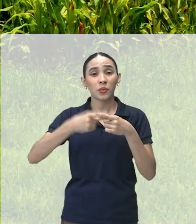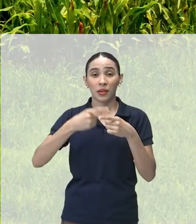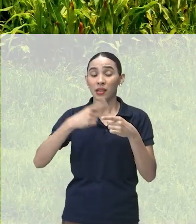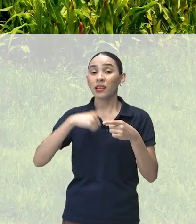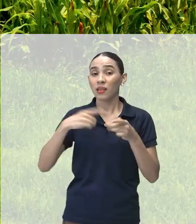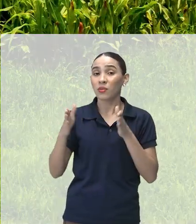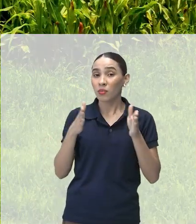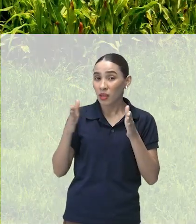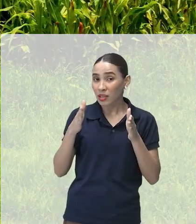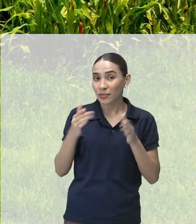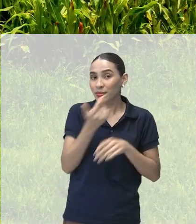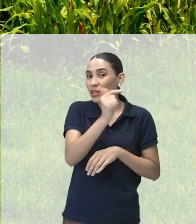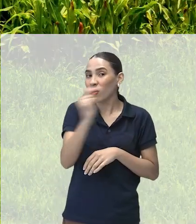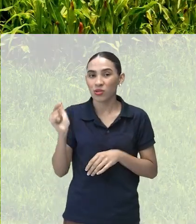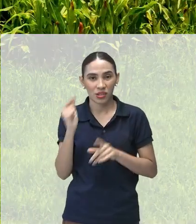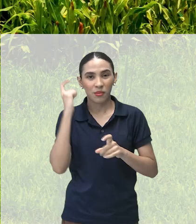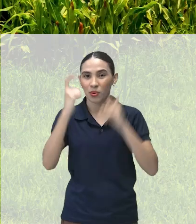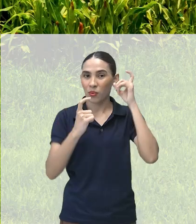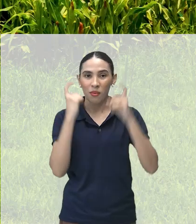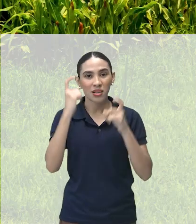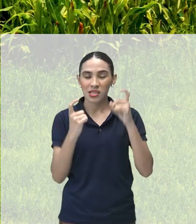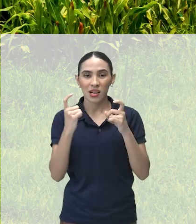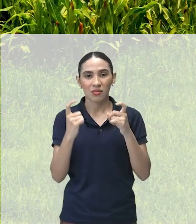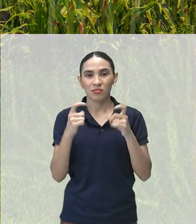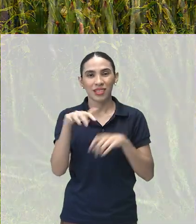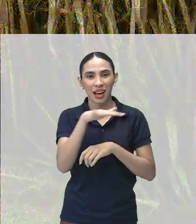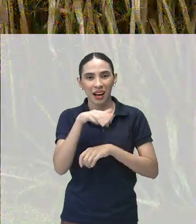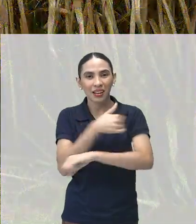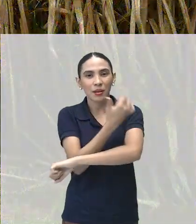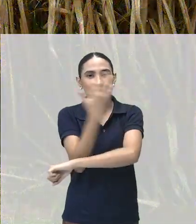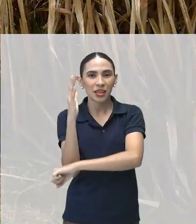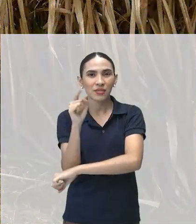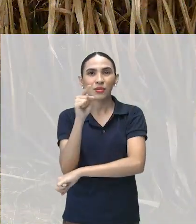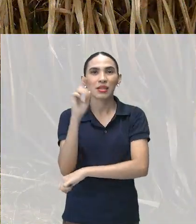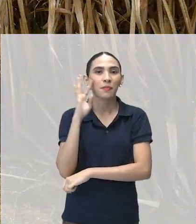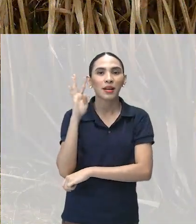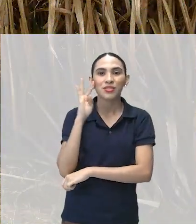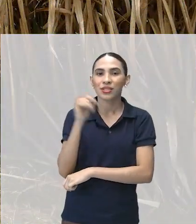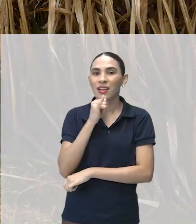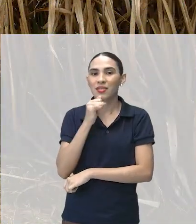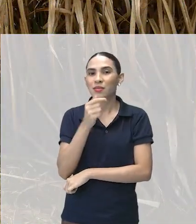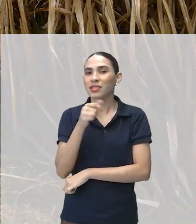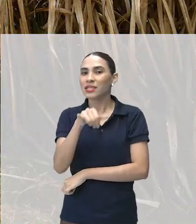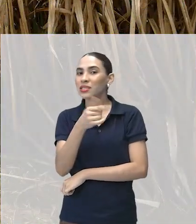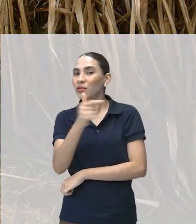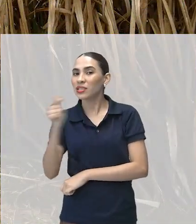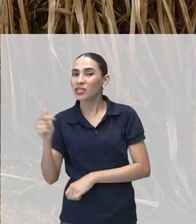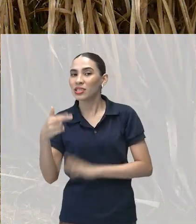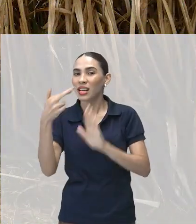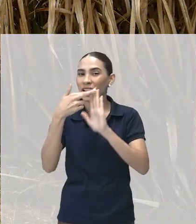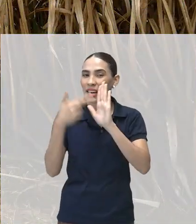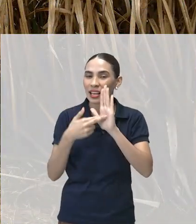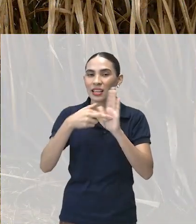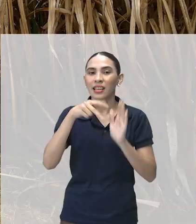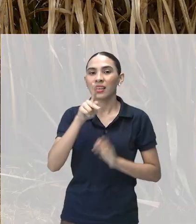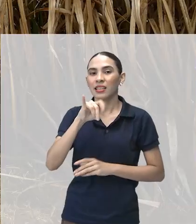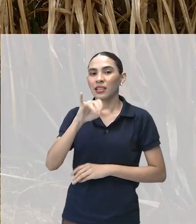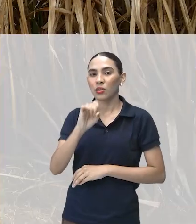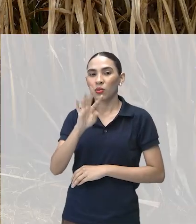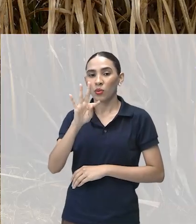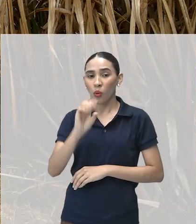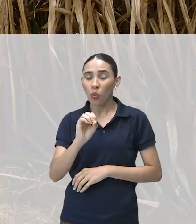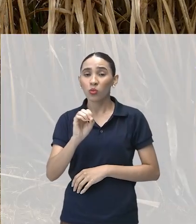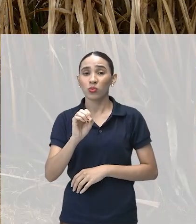período que não se tinha preocupação com o meio ambiente. Imagina que se não existisse o protocolo de Kyoto, se